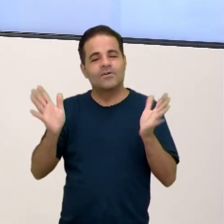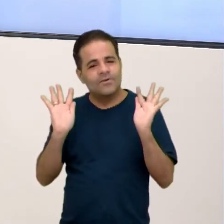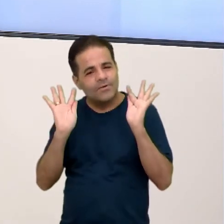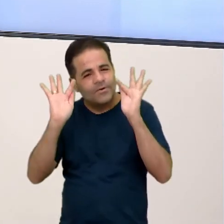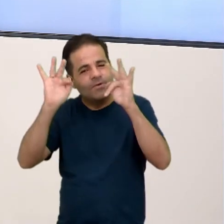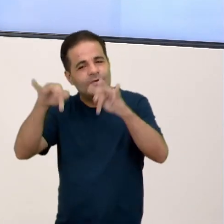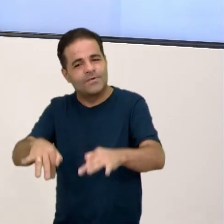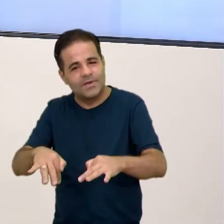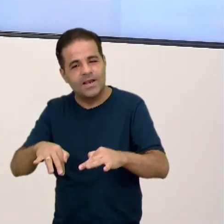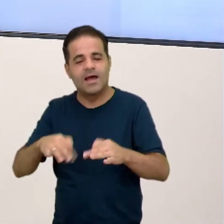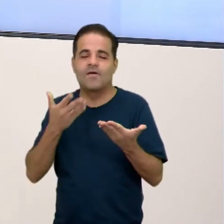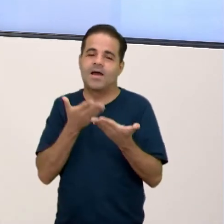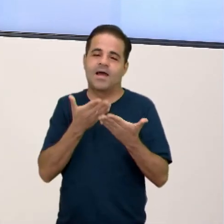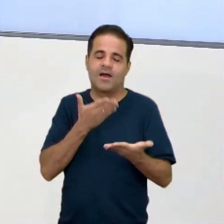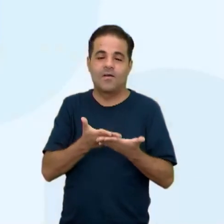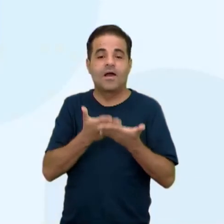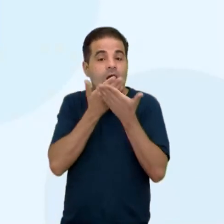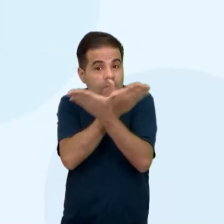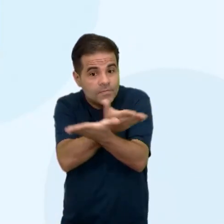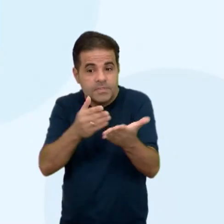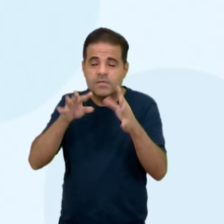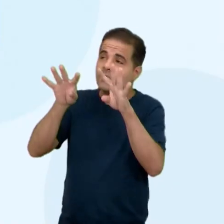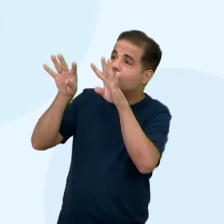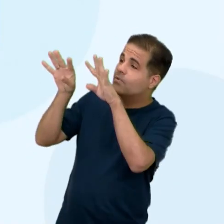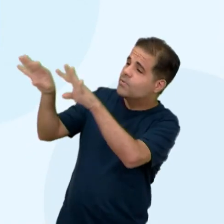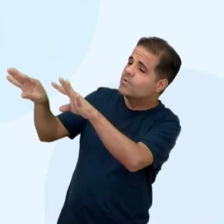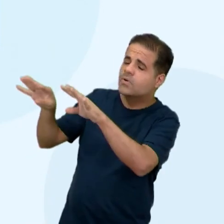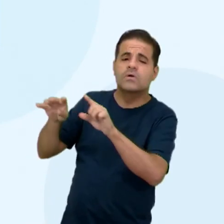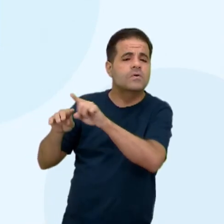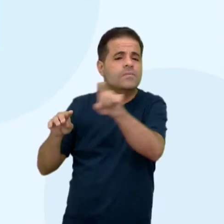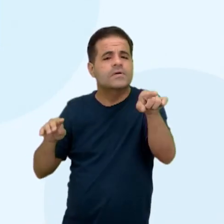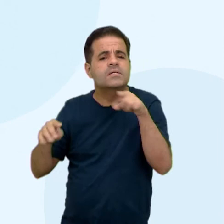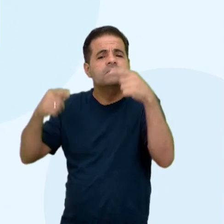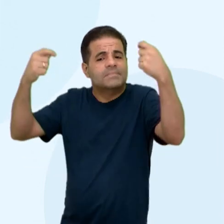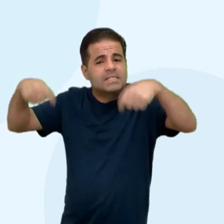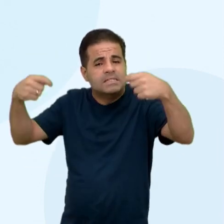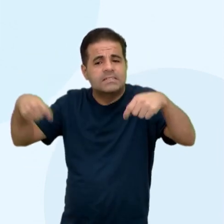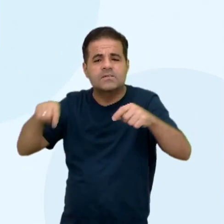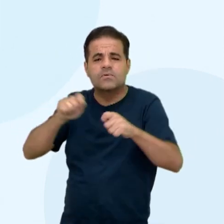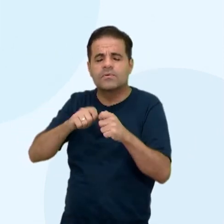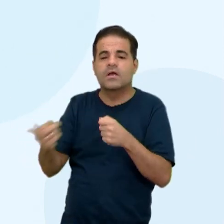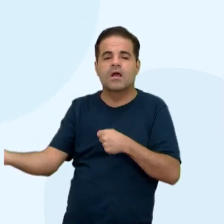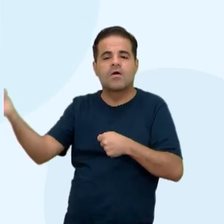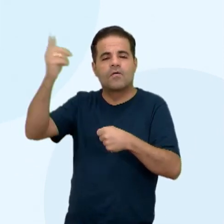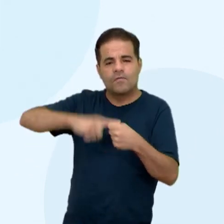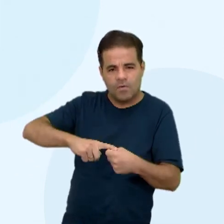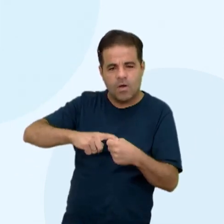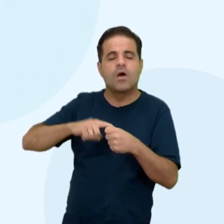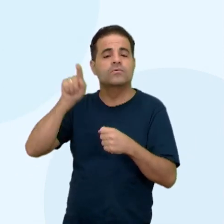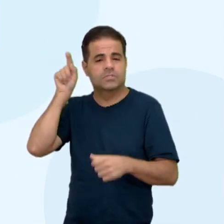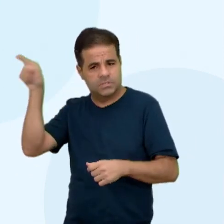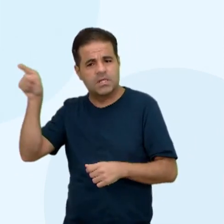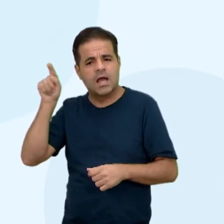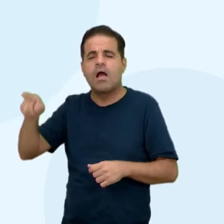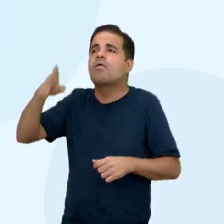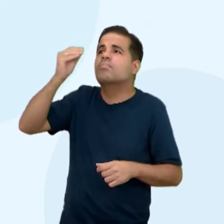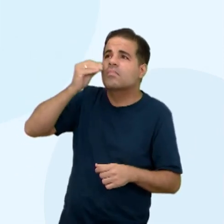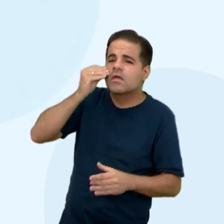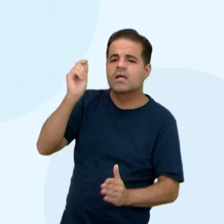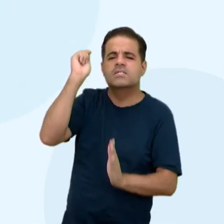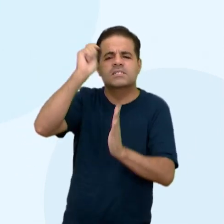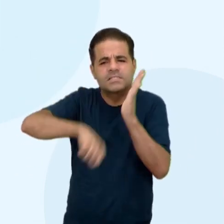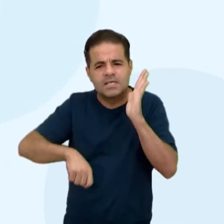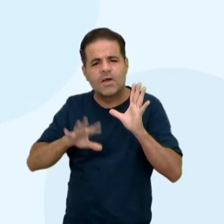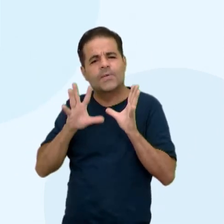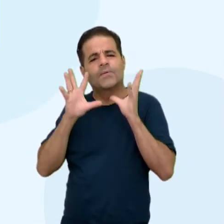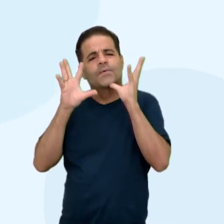da nossa aula. Agora com vocês, ó, olha aí para nossa telinha o que vocês têm que fazer. Volte ao simulador, né? Tente registrar